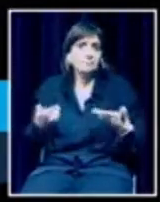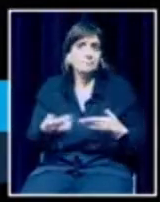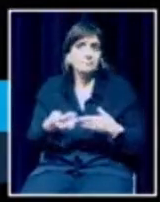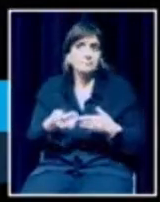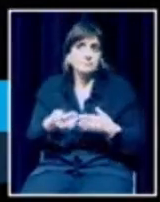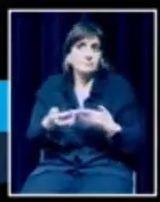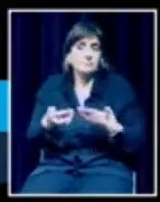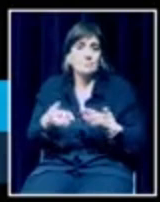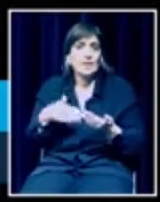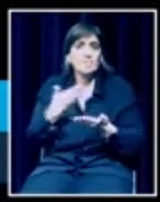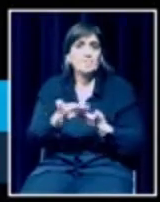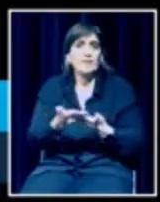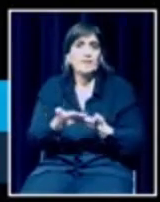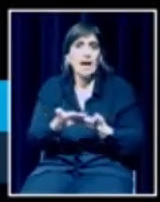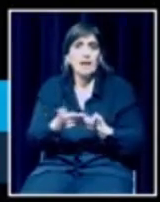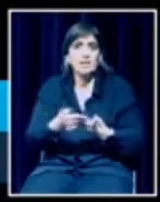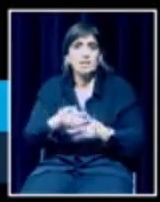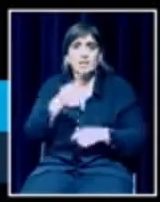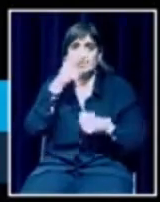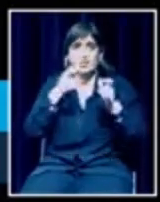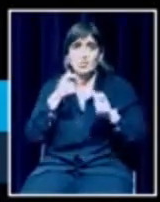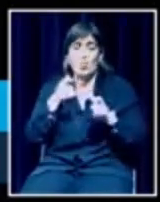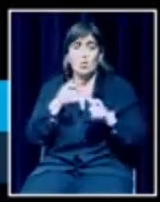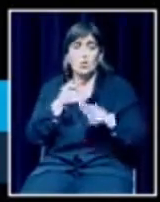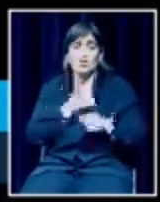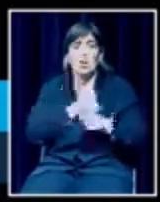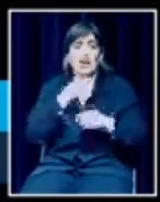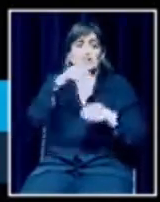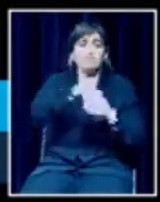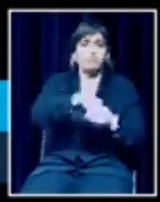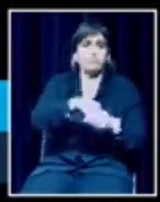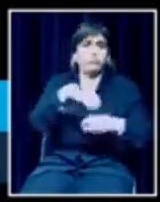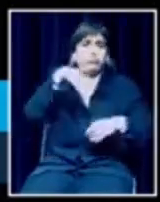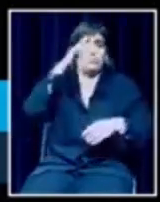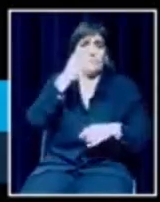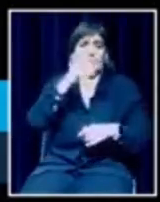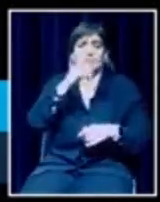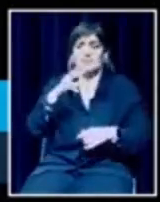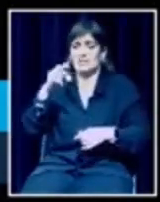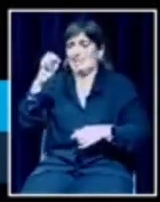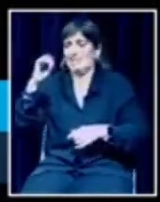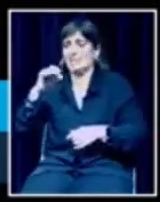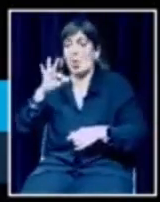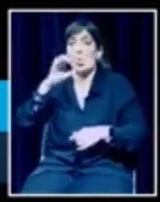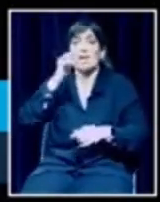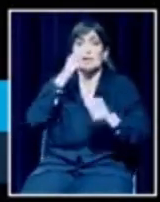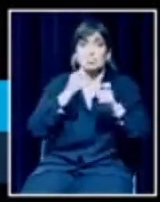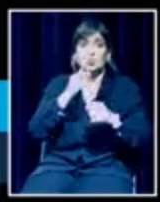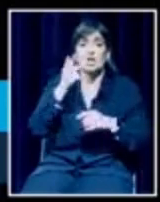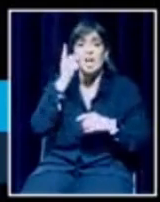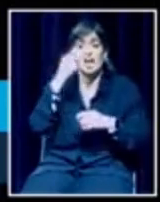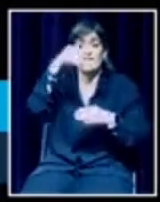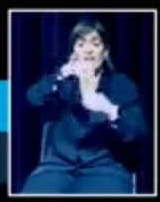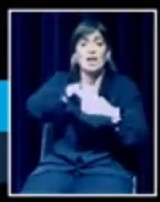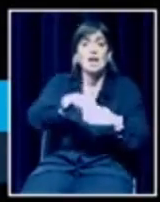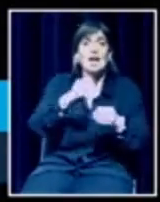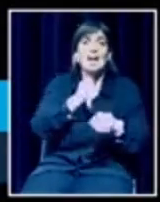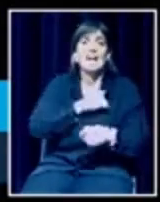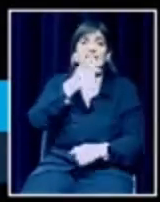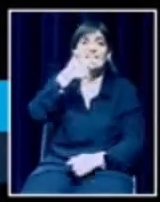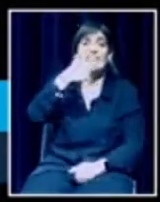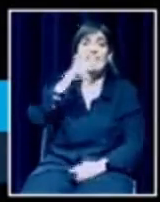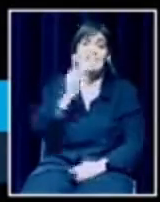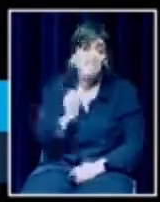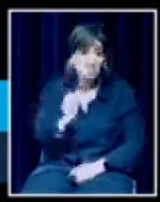abrigar dezenas de pessoas às vezes 20 30 às vezes até 40 pessoas a viverem um T3